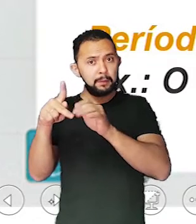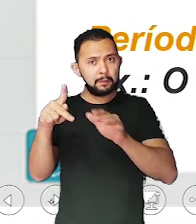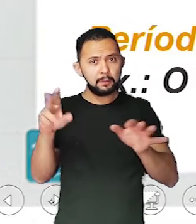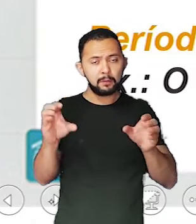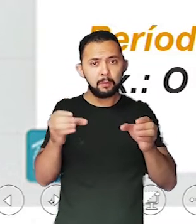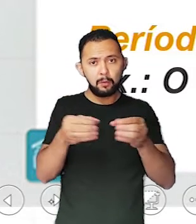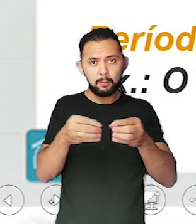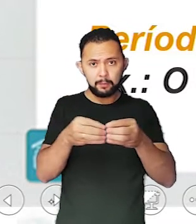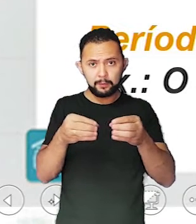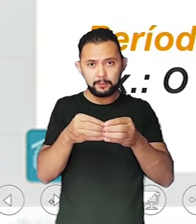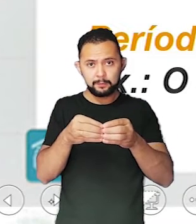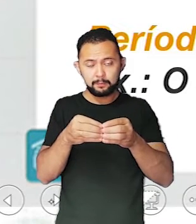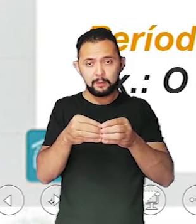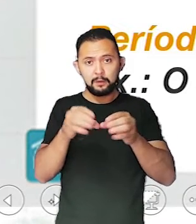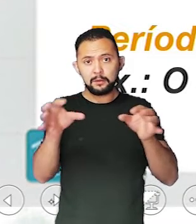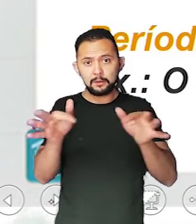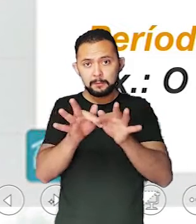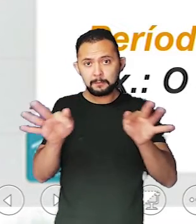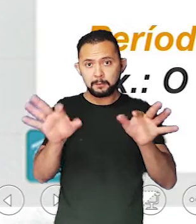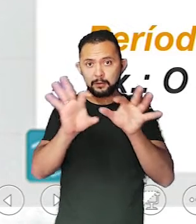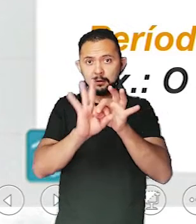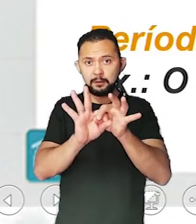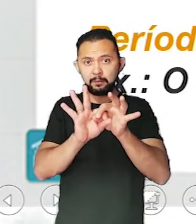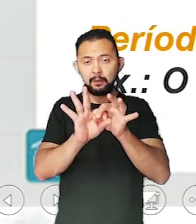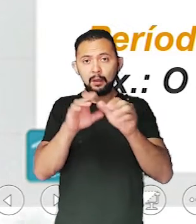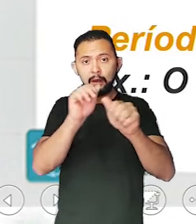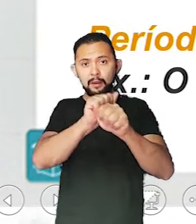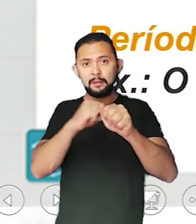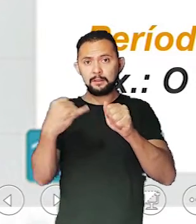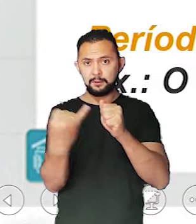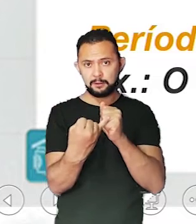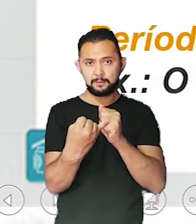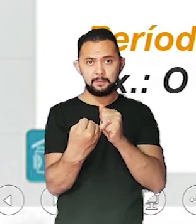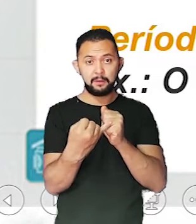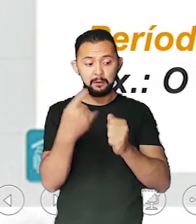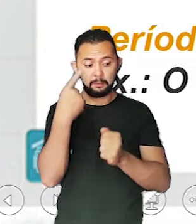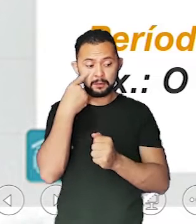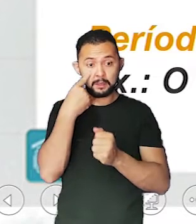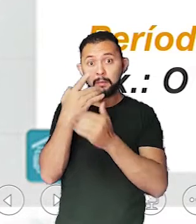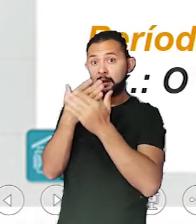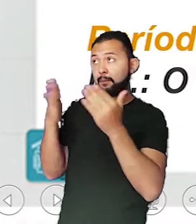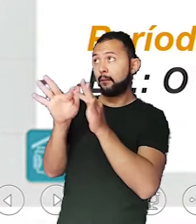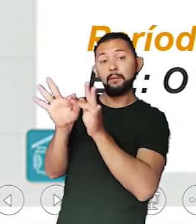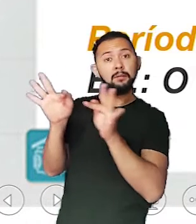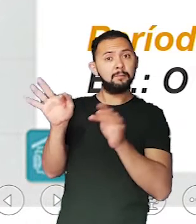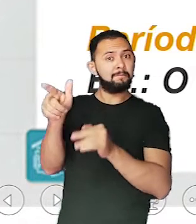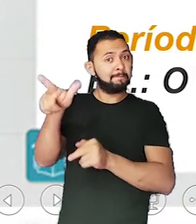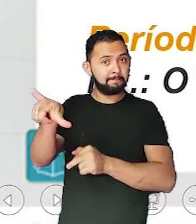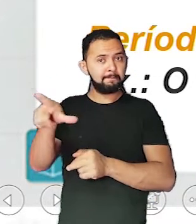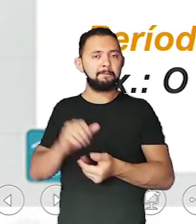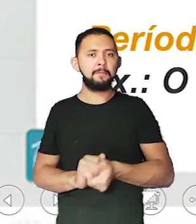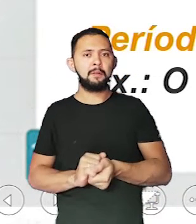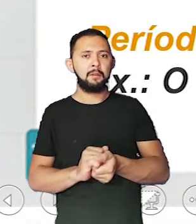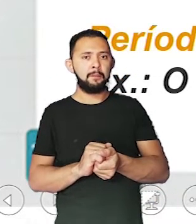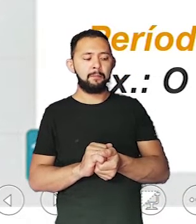vão ter uma estrutura muito parecida. Vocês vão ter mais de um verbo, né? Olha aqui, o verbo 1 veio, né? Certo?